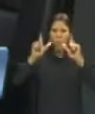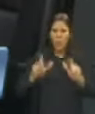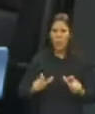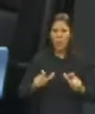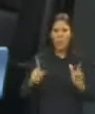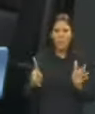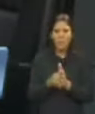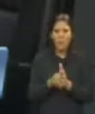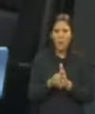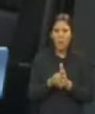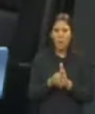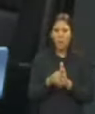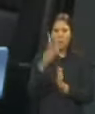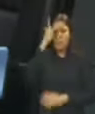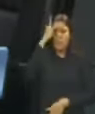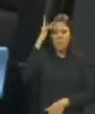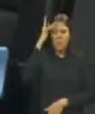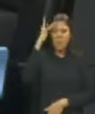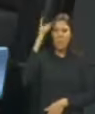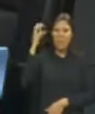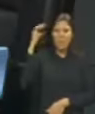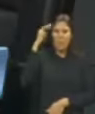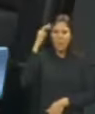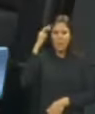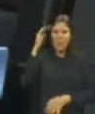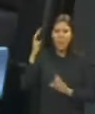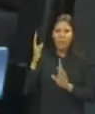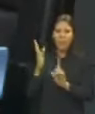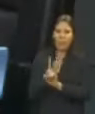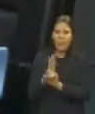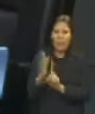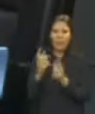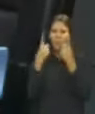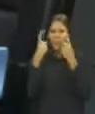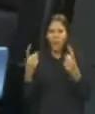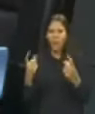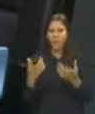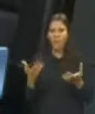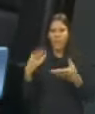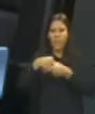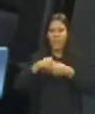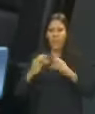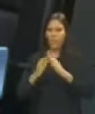mental e saúde pública, sabe que isso também é uma política de